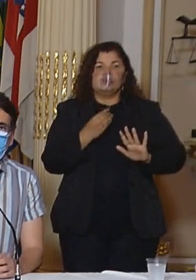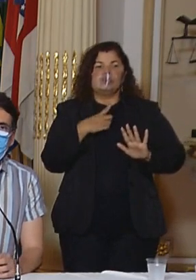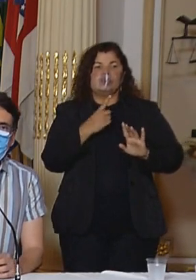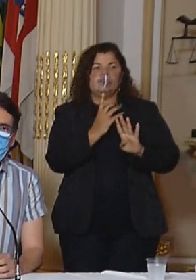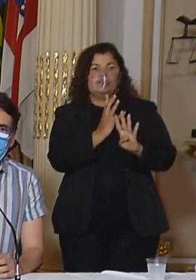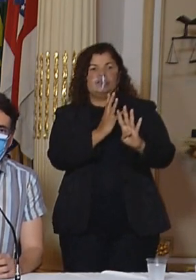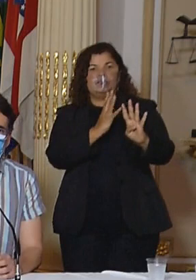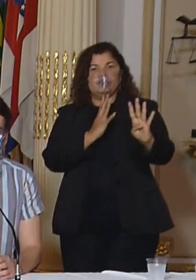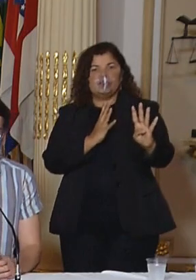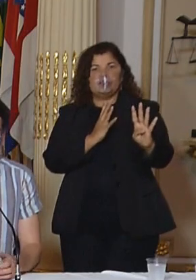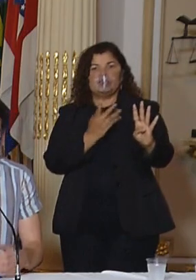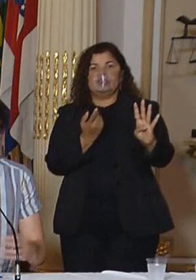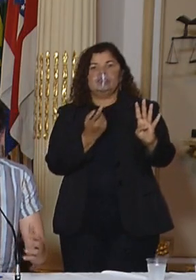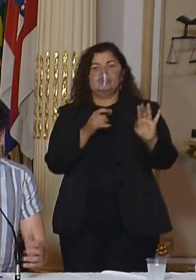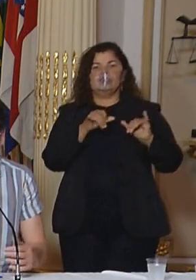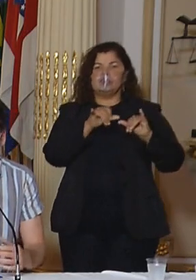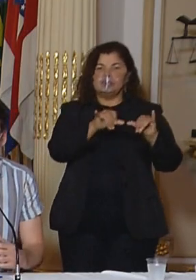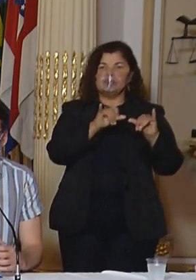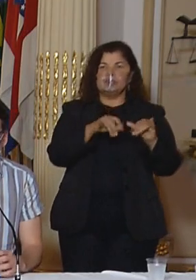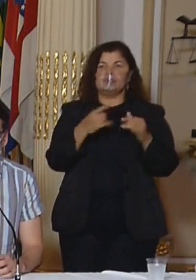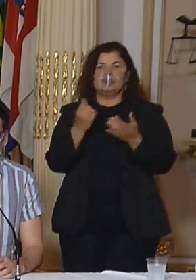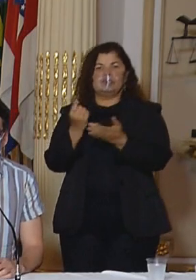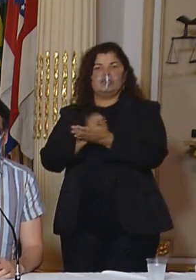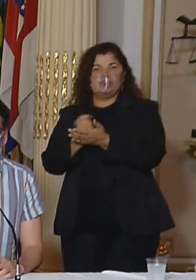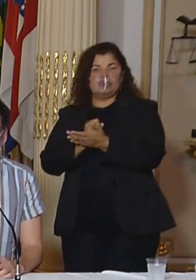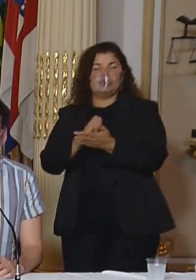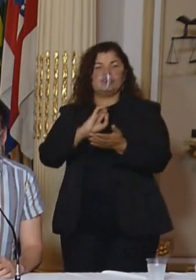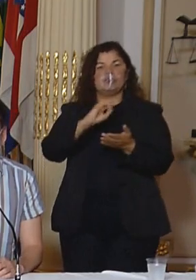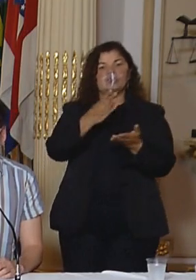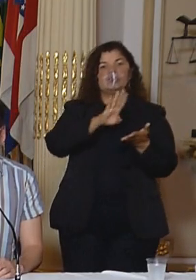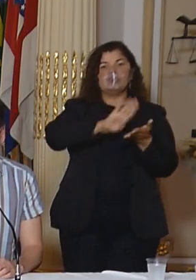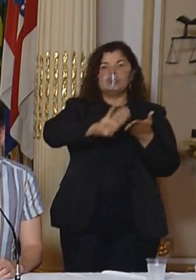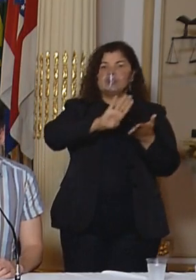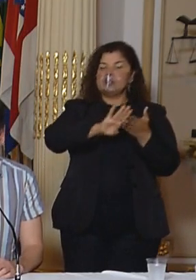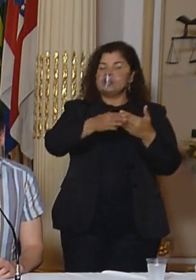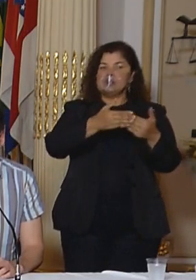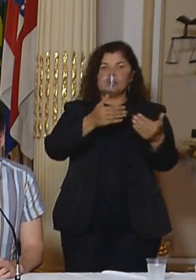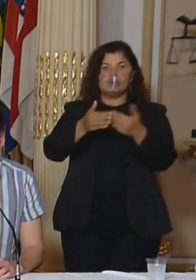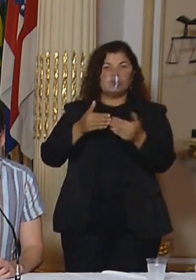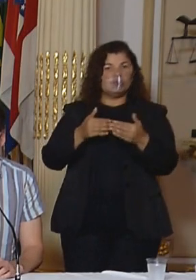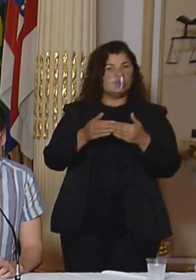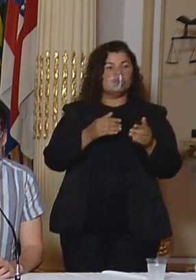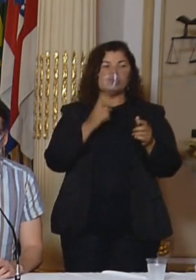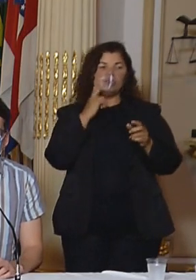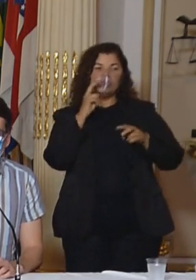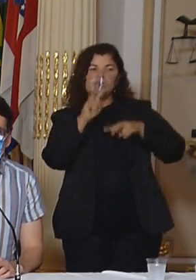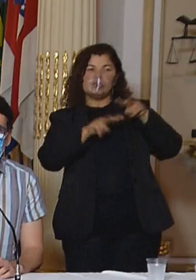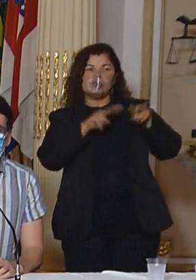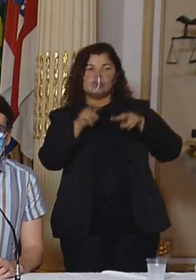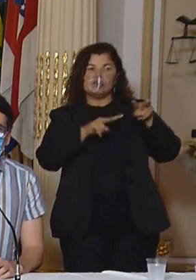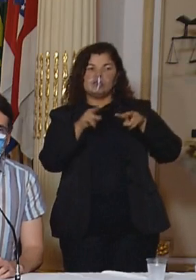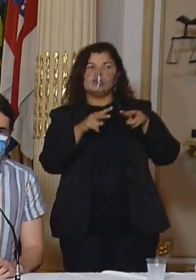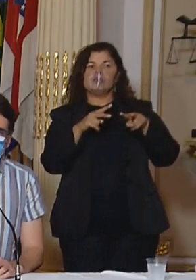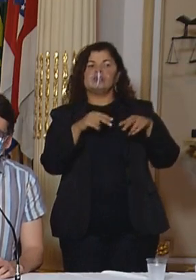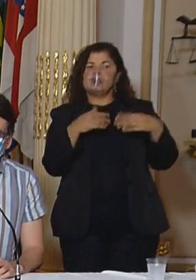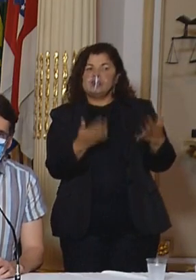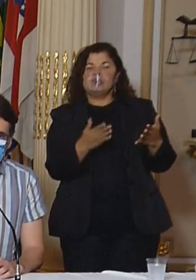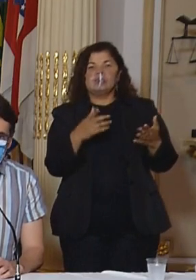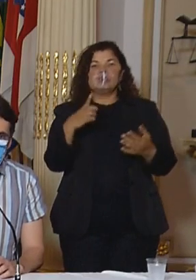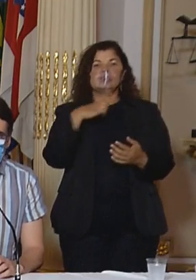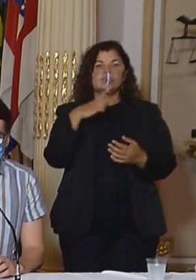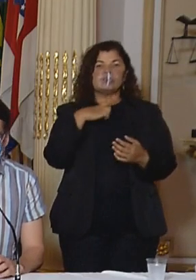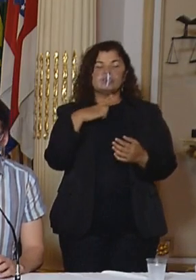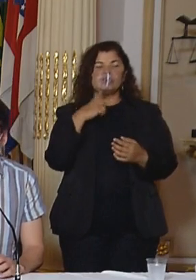fila, seja ela de supermercado, de farmácia ou de banco. E o que observamos ainda hoje, ao passar